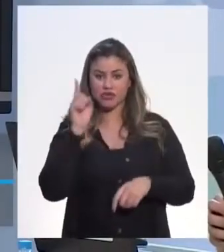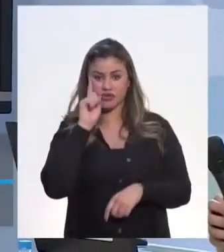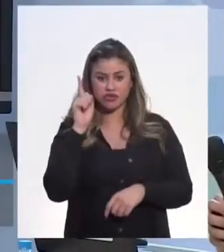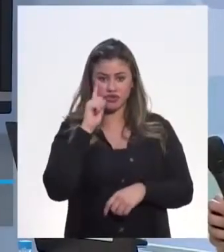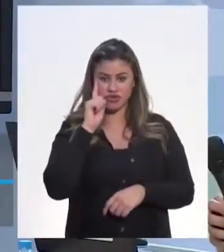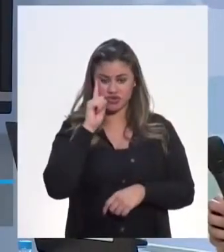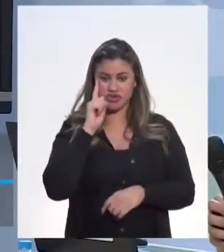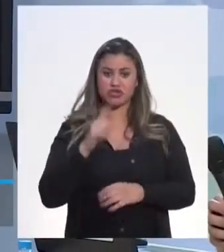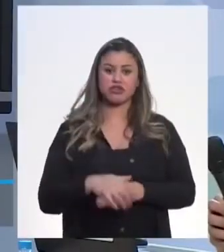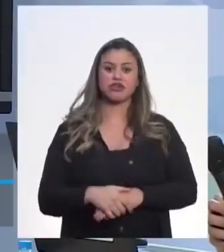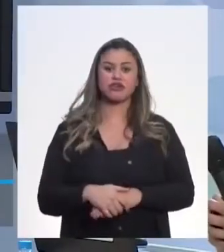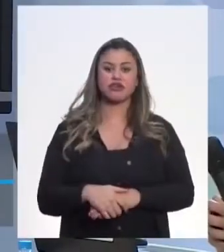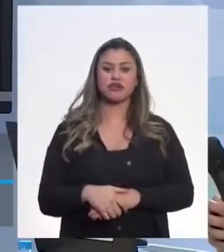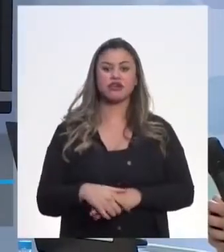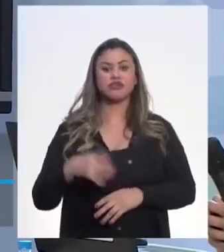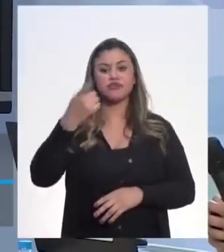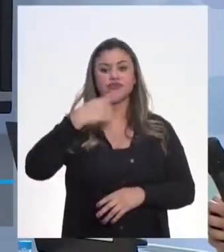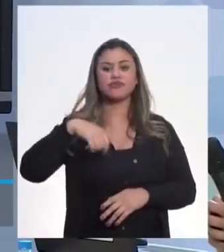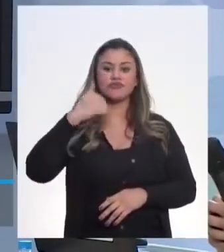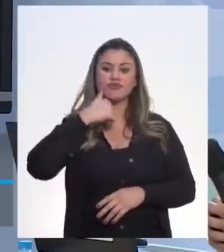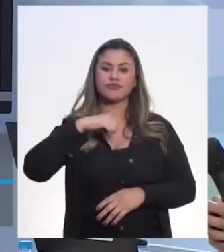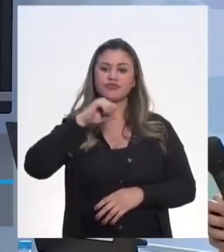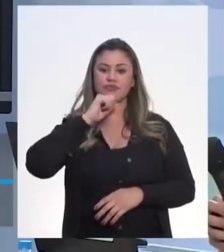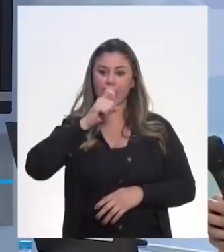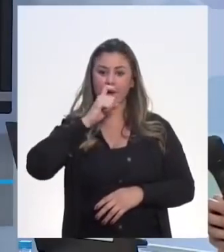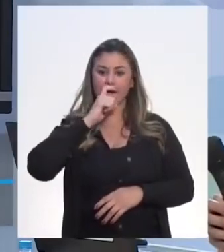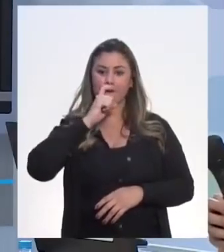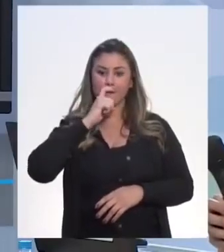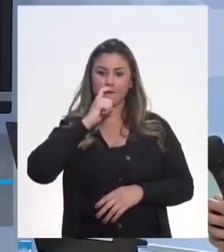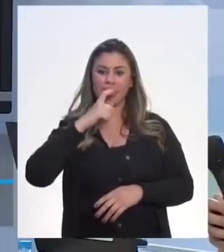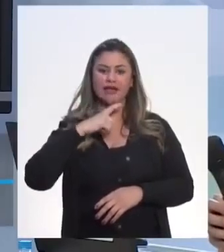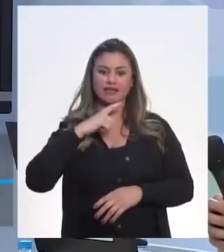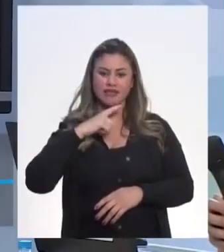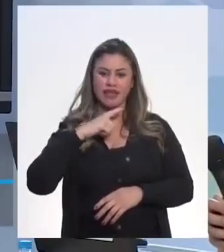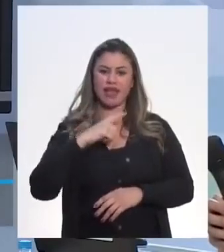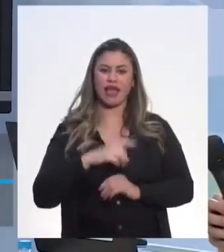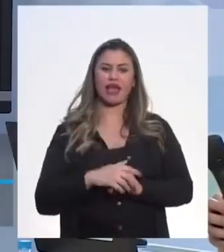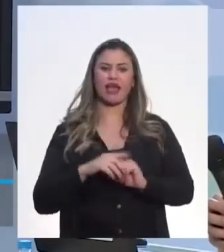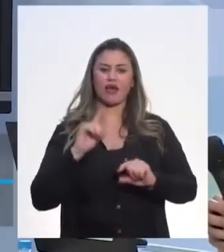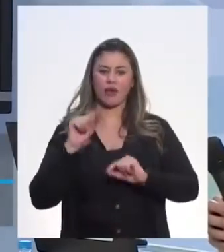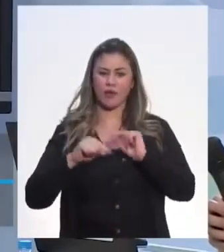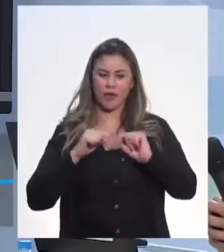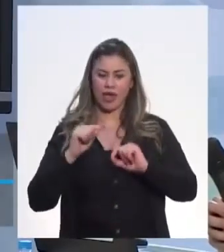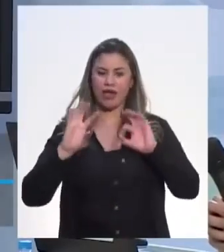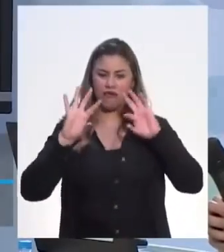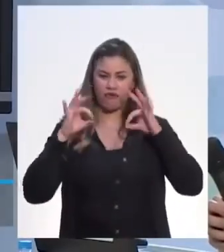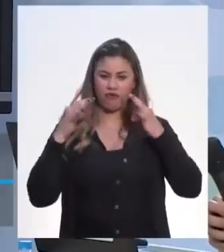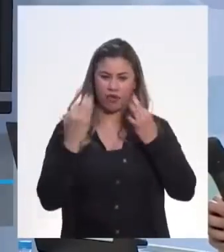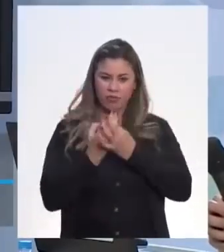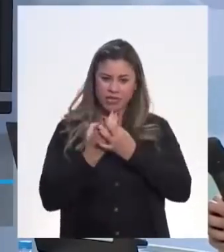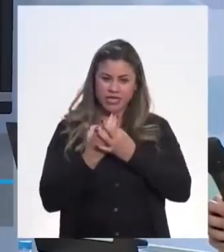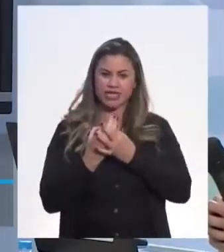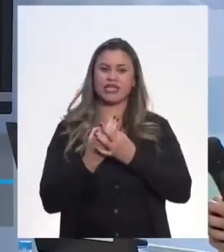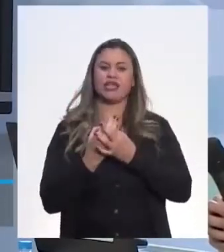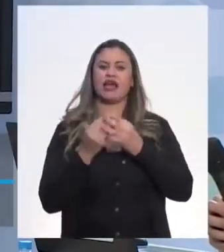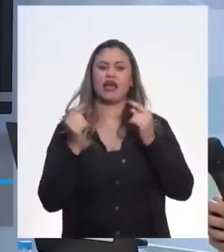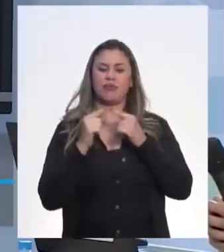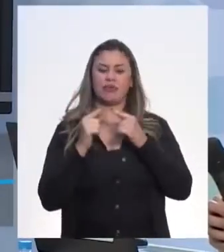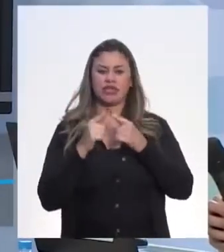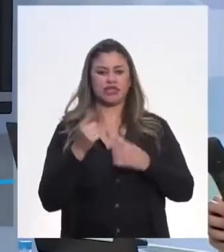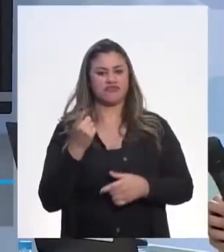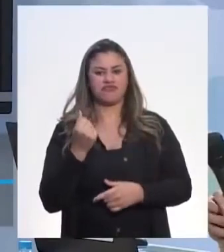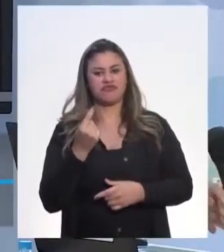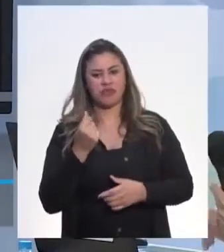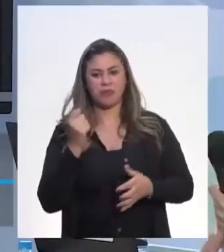família nossos pais que não a medição que a gente ela é de arrimo de família que é quem mantém a família em relação a todos os gastos